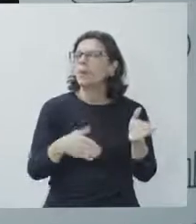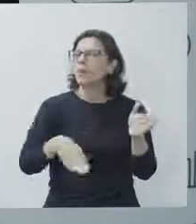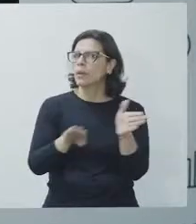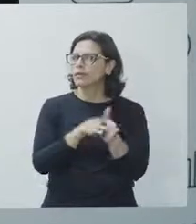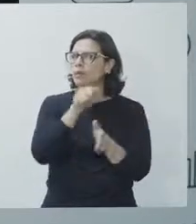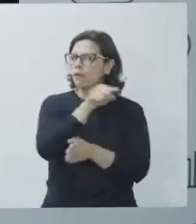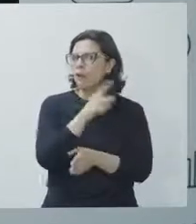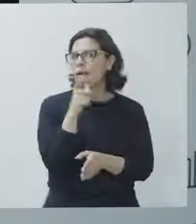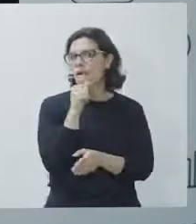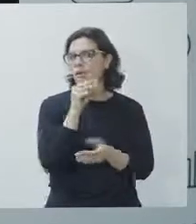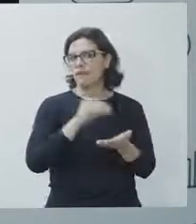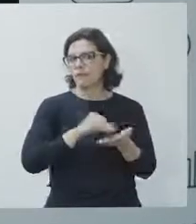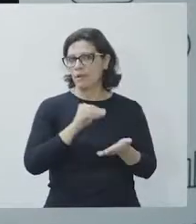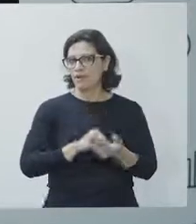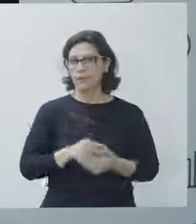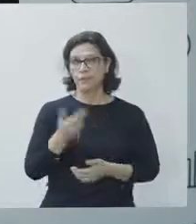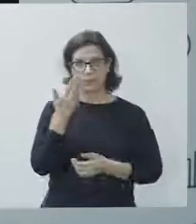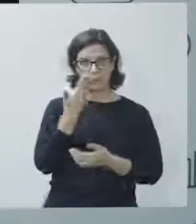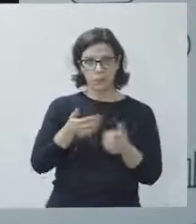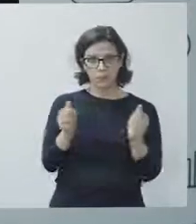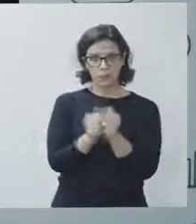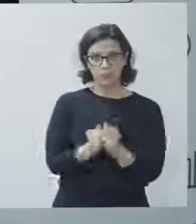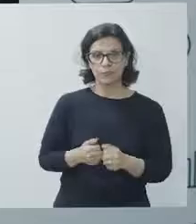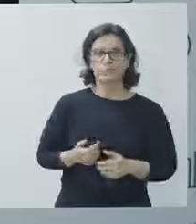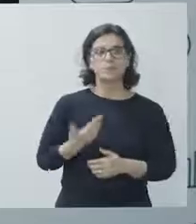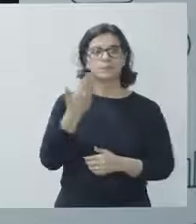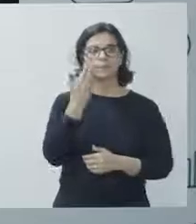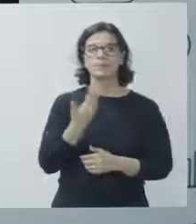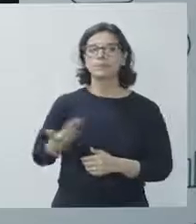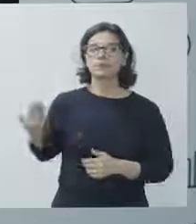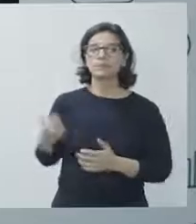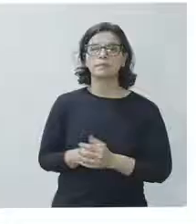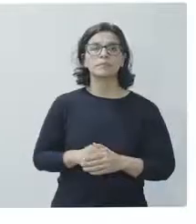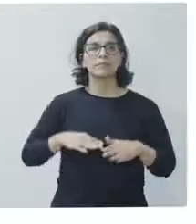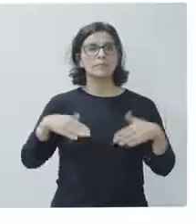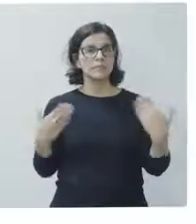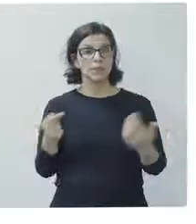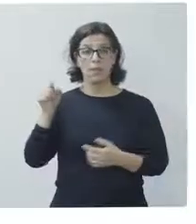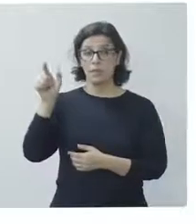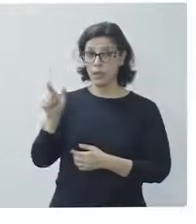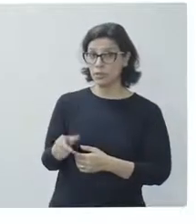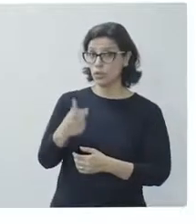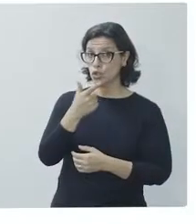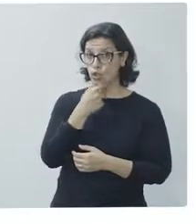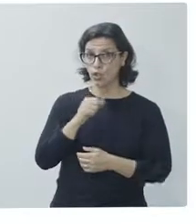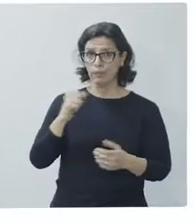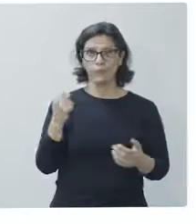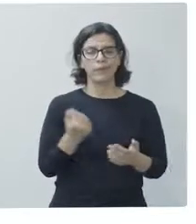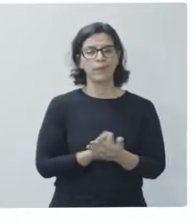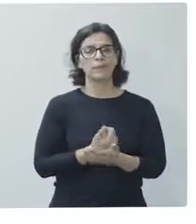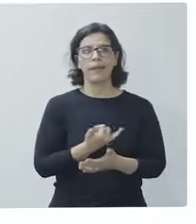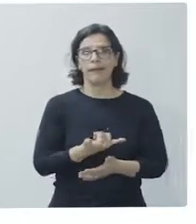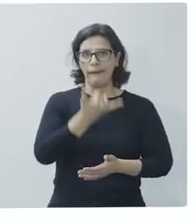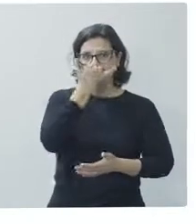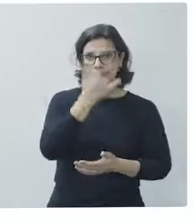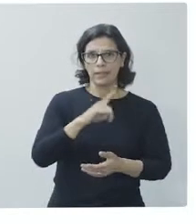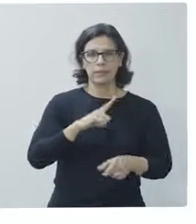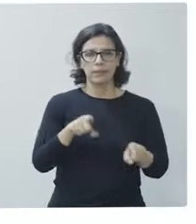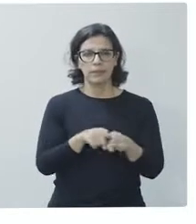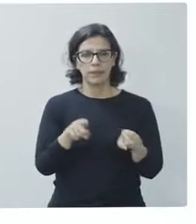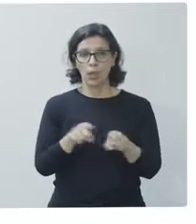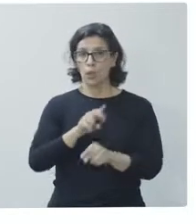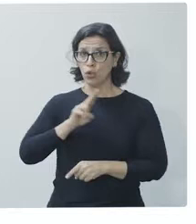ser percorrido. Então, vamos lá, acompanhem comigo. Ora, o cavaleiro azarado, como